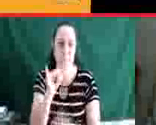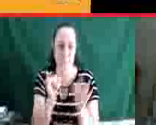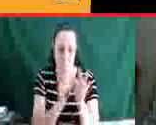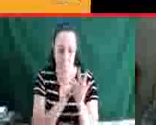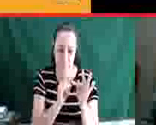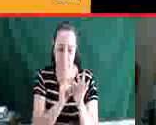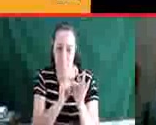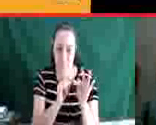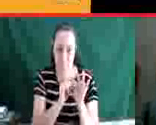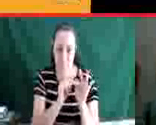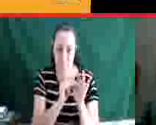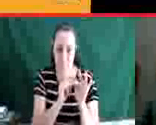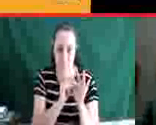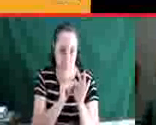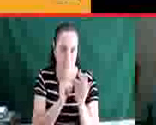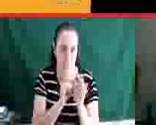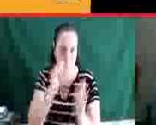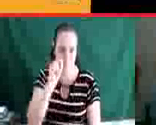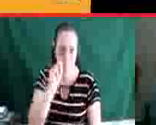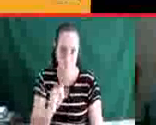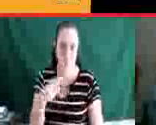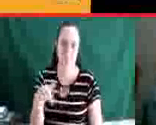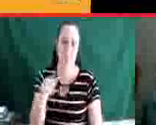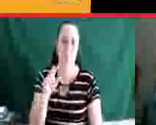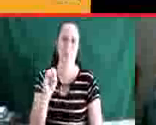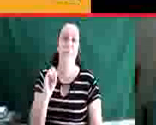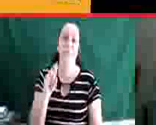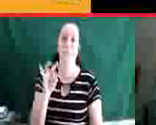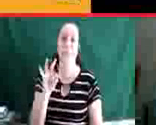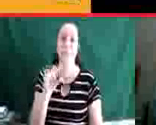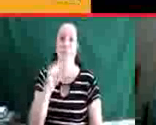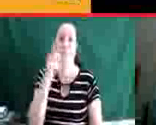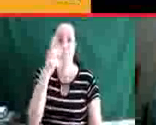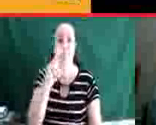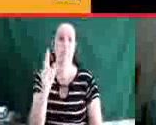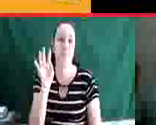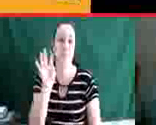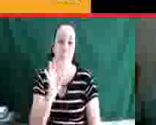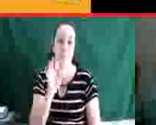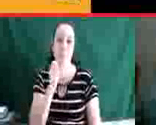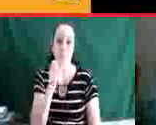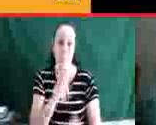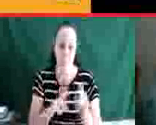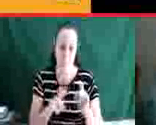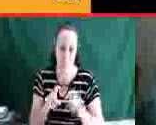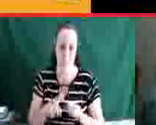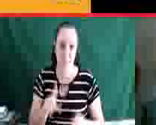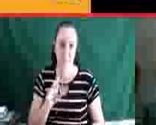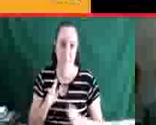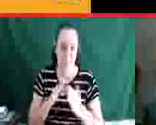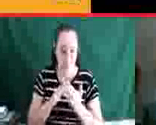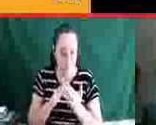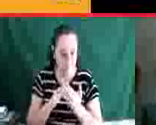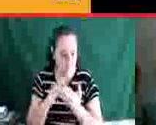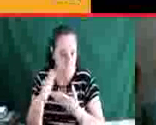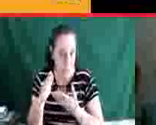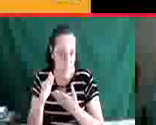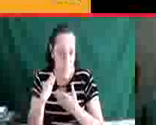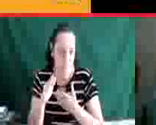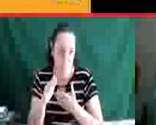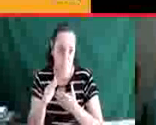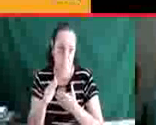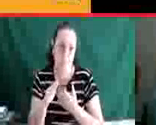prefeitura.sp.gov.br, é tudo aqui mantido pelo NIC-BR no Brasil. Tá? Então, aí você tem mais chances de